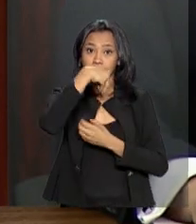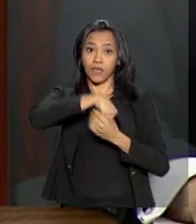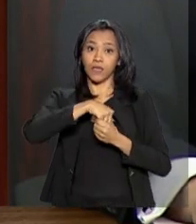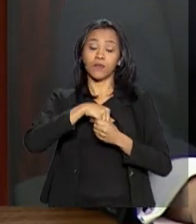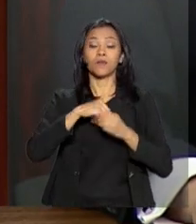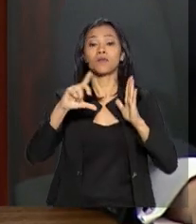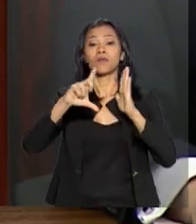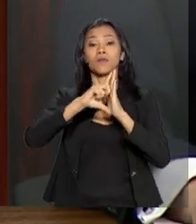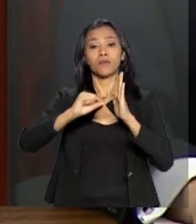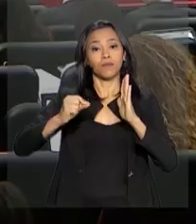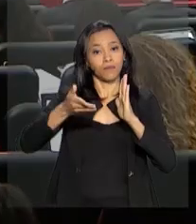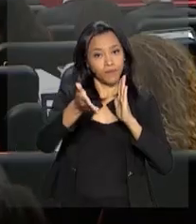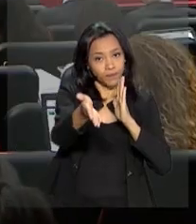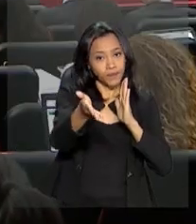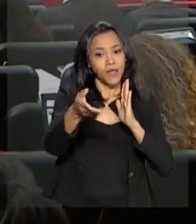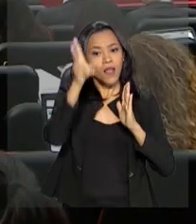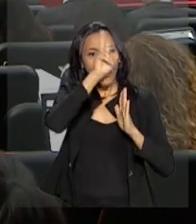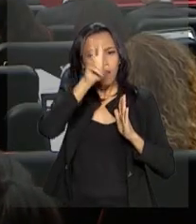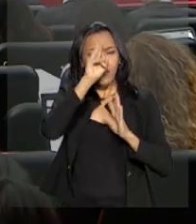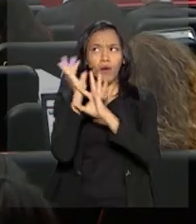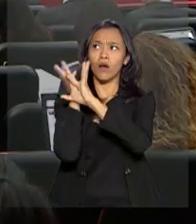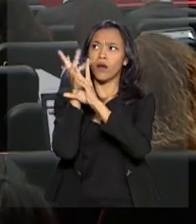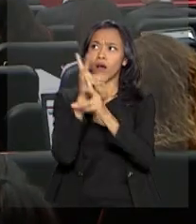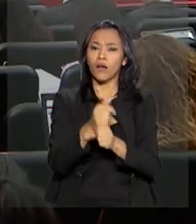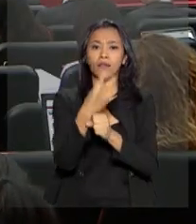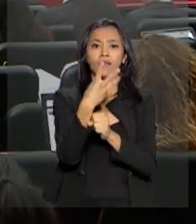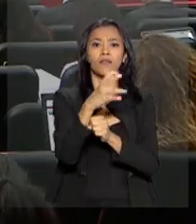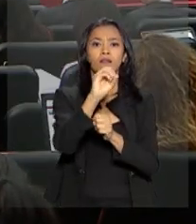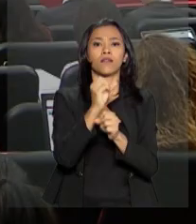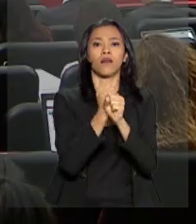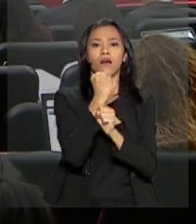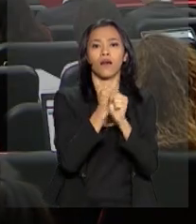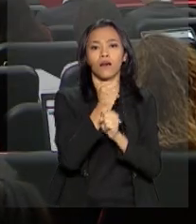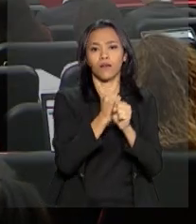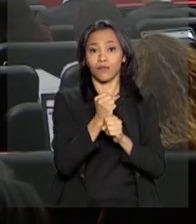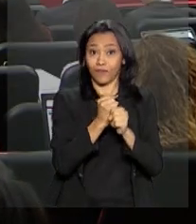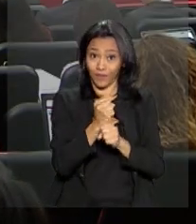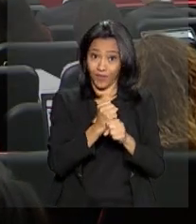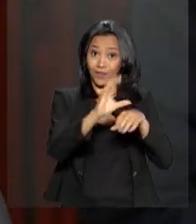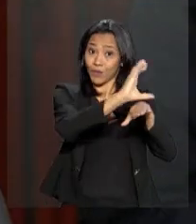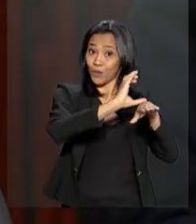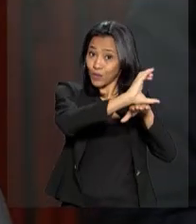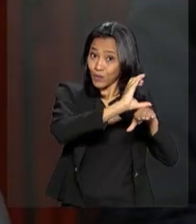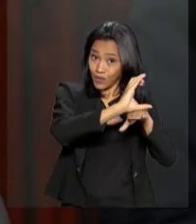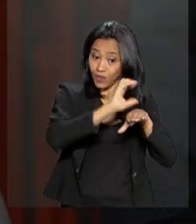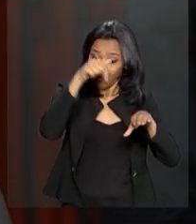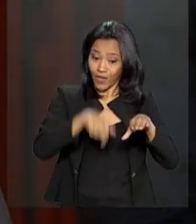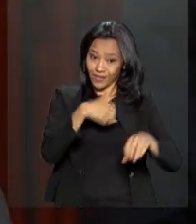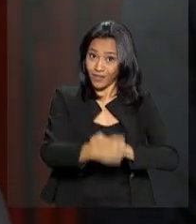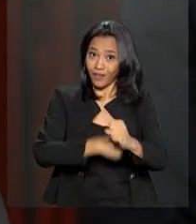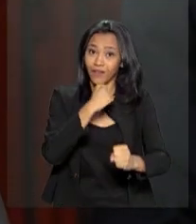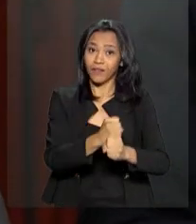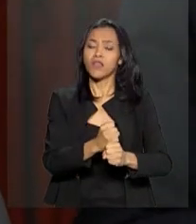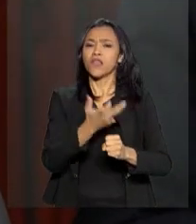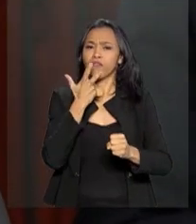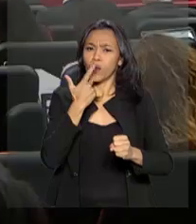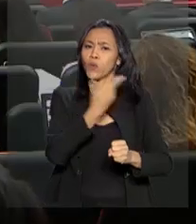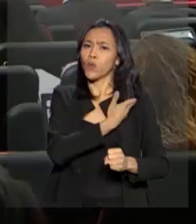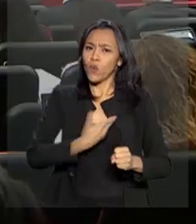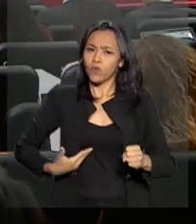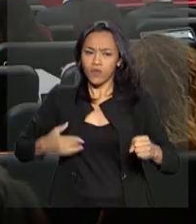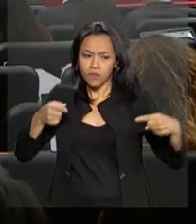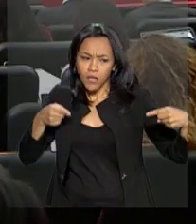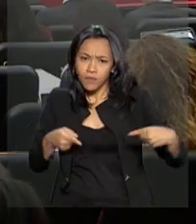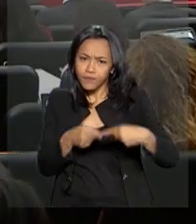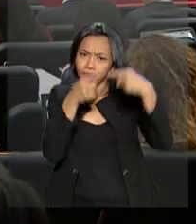lembrou os 30 anos da constituição federal completados este ano e disse ainda que o governo está alinhado com a justiça eleitoral